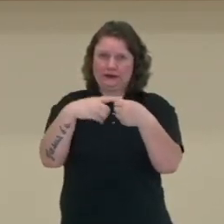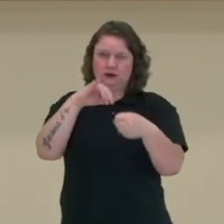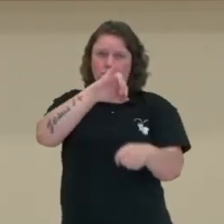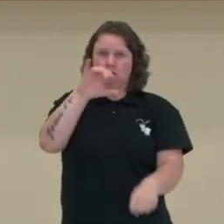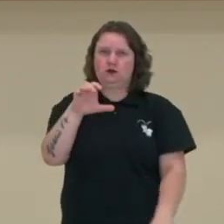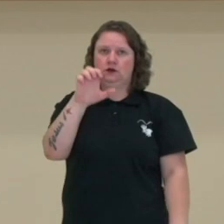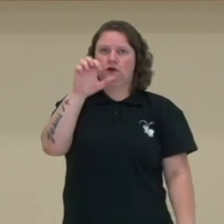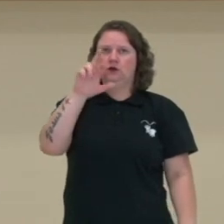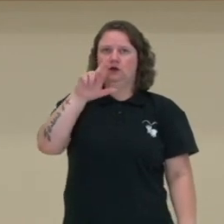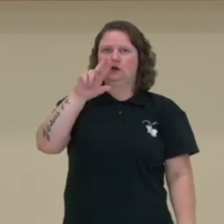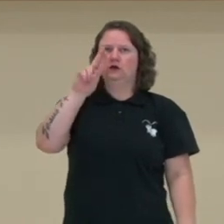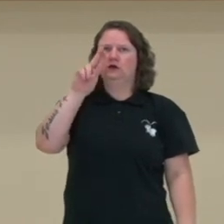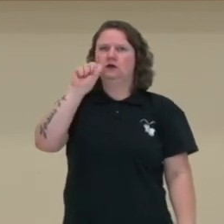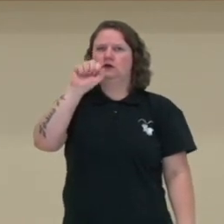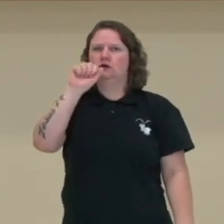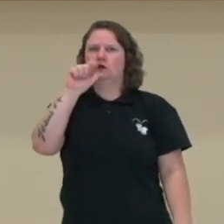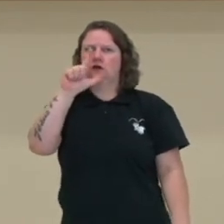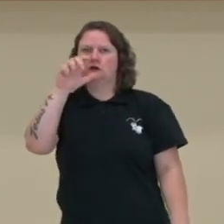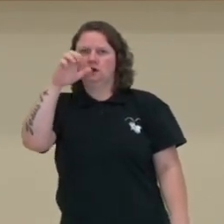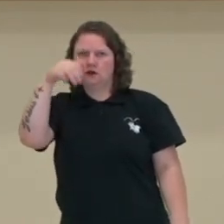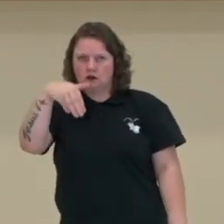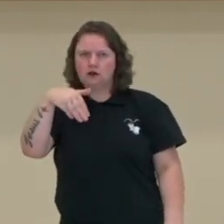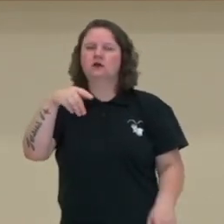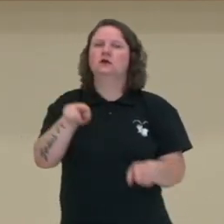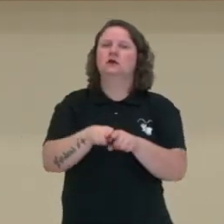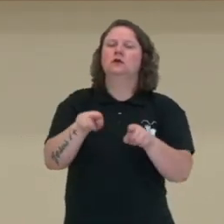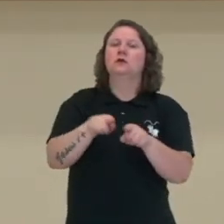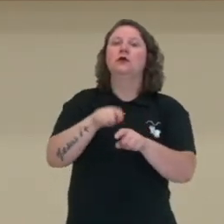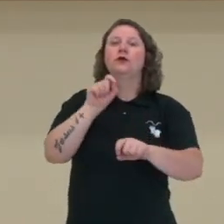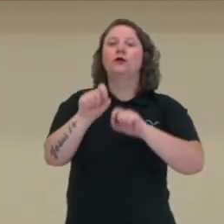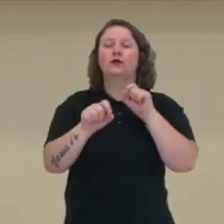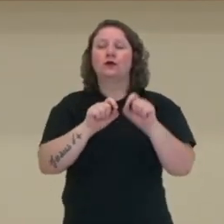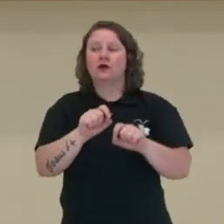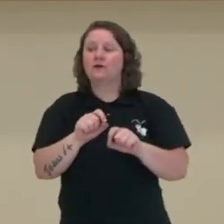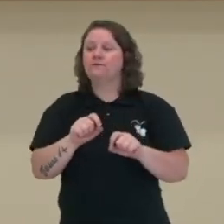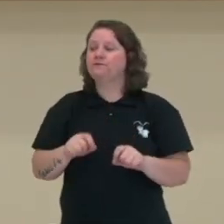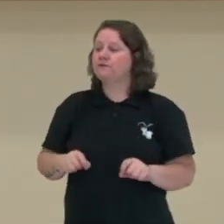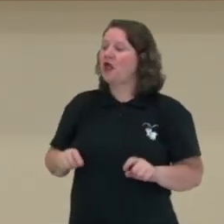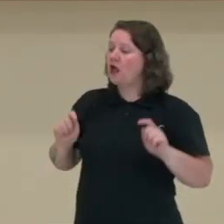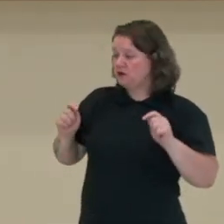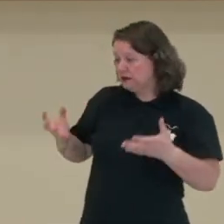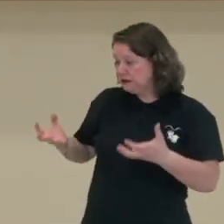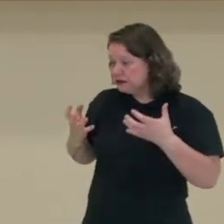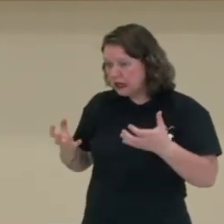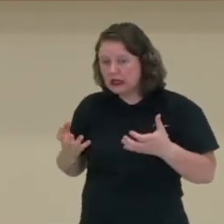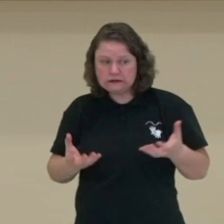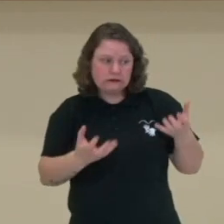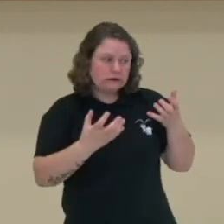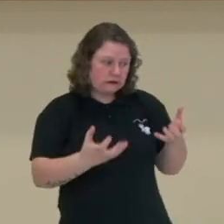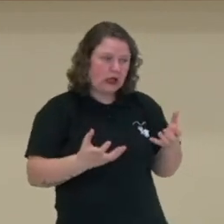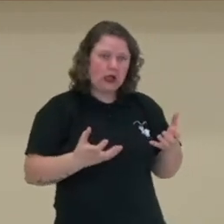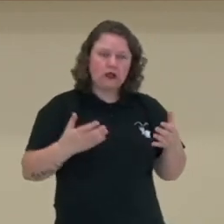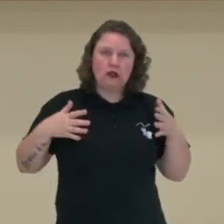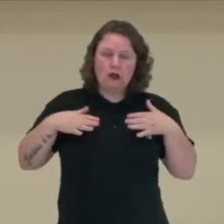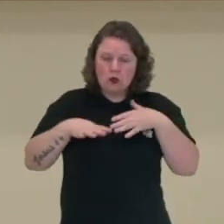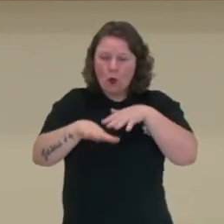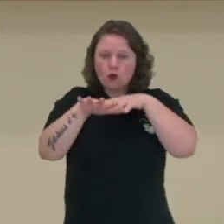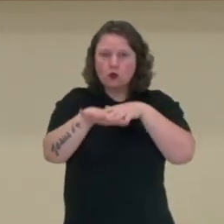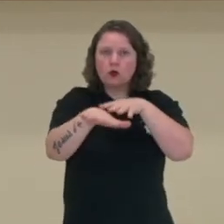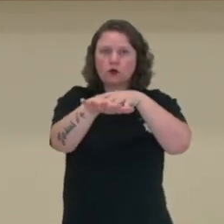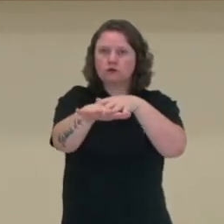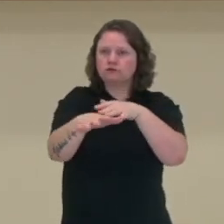donos de senhorios, autorizavam liberar alguns servos para fazer essa peregrinação. E claro